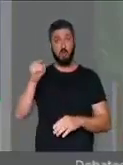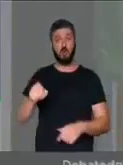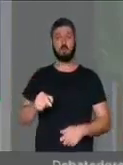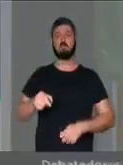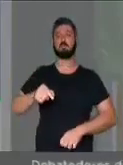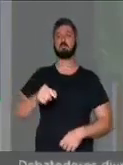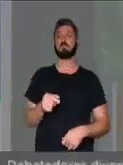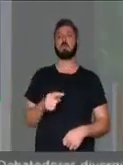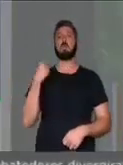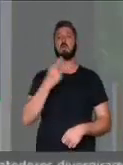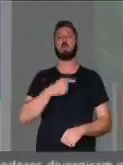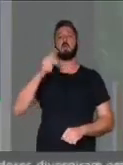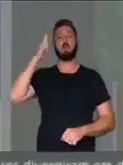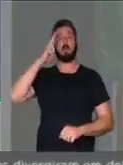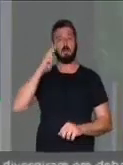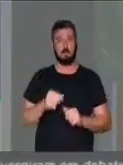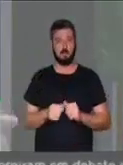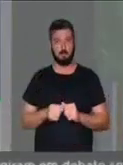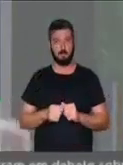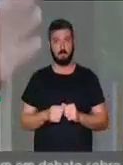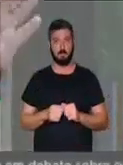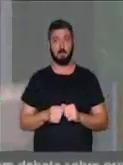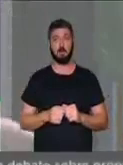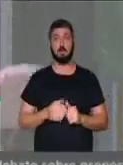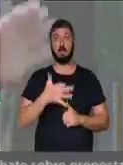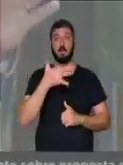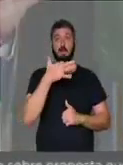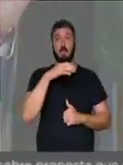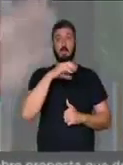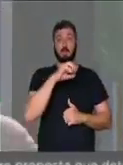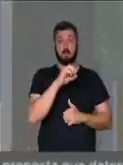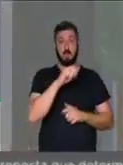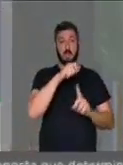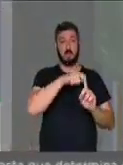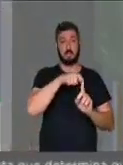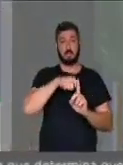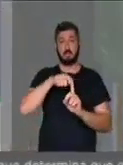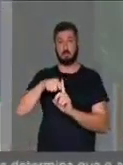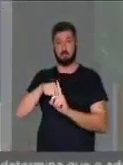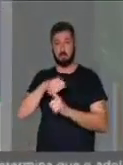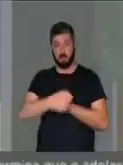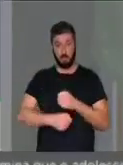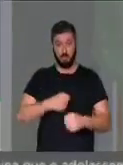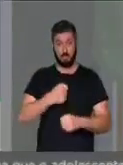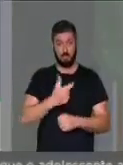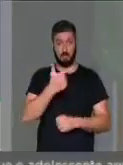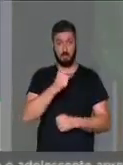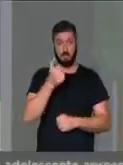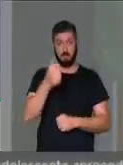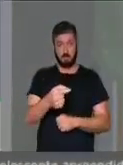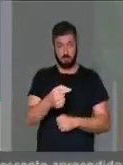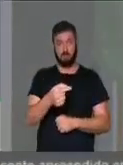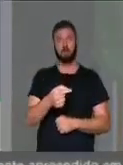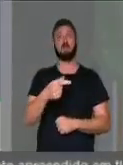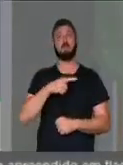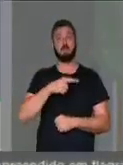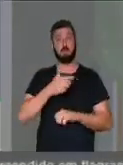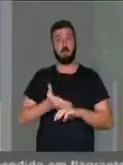acordos internacionais firmados pelo país. Justifica o autor sua